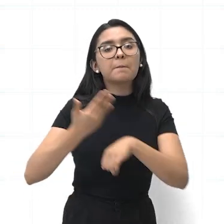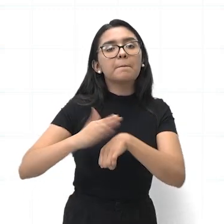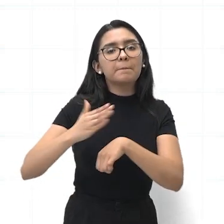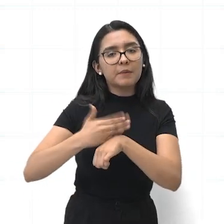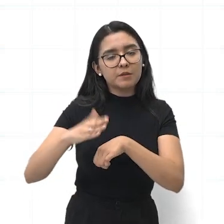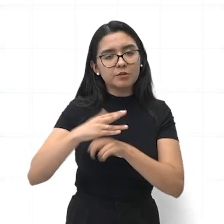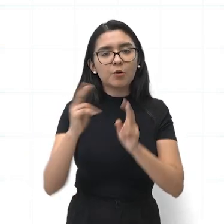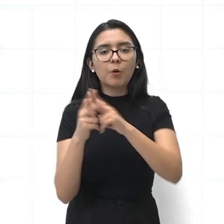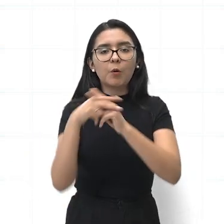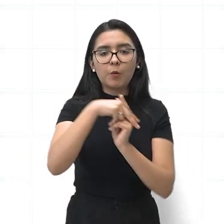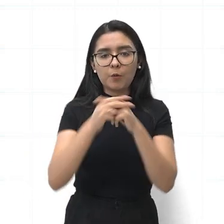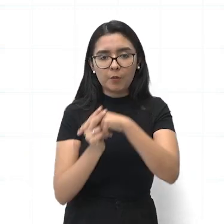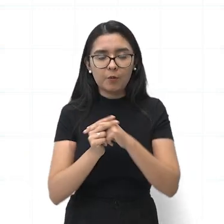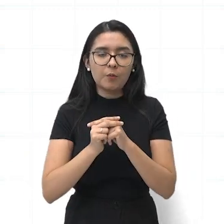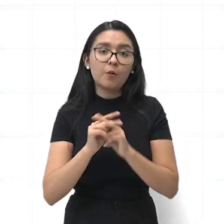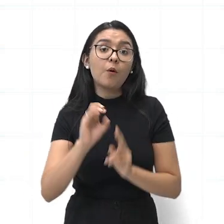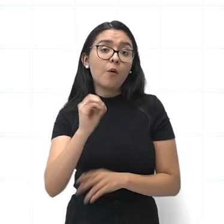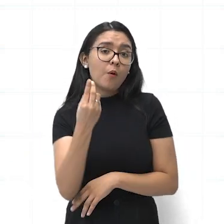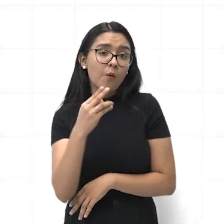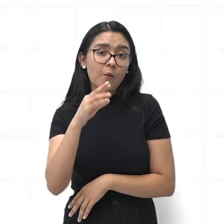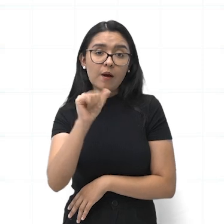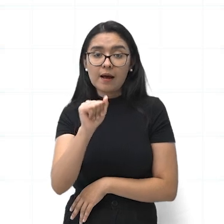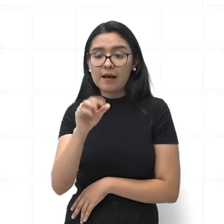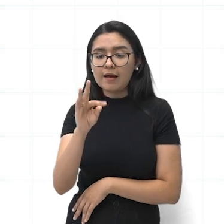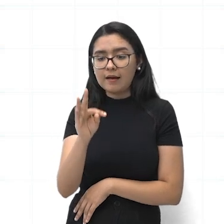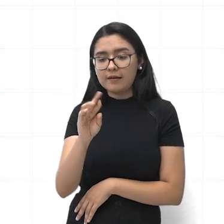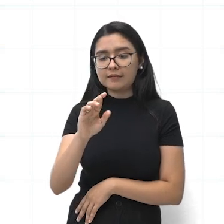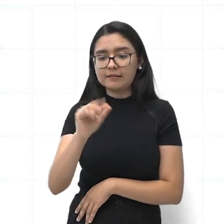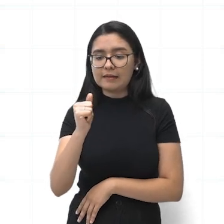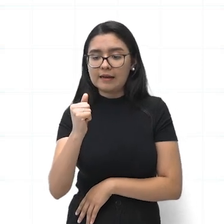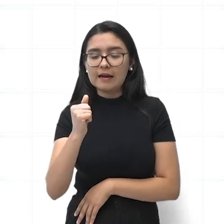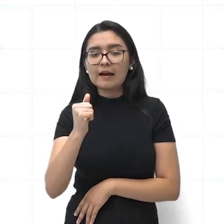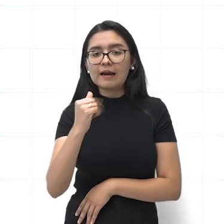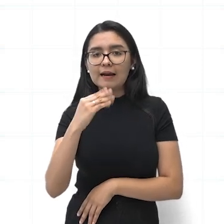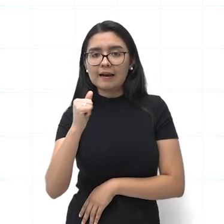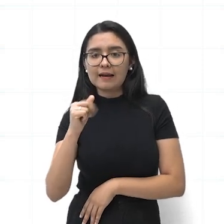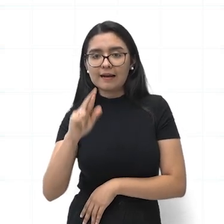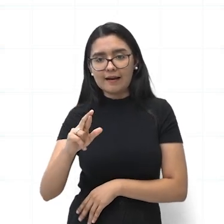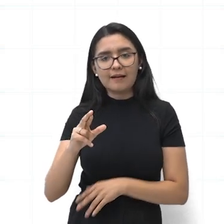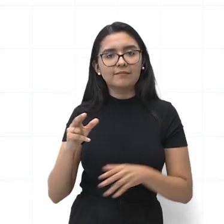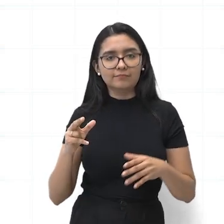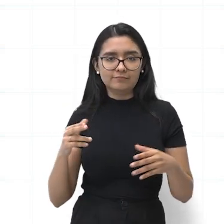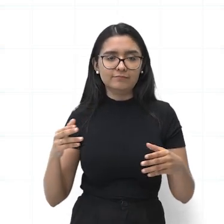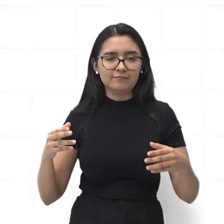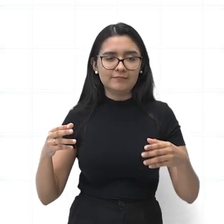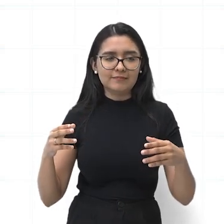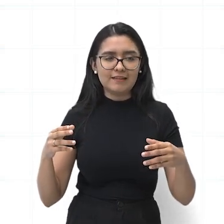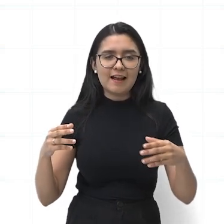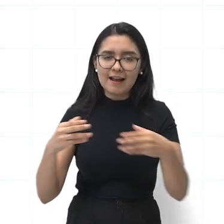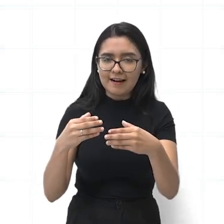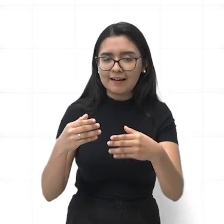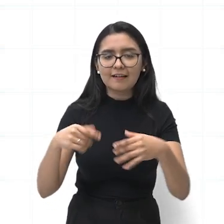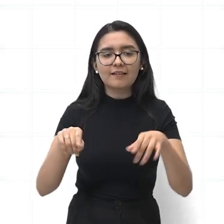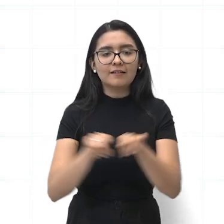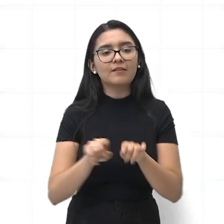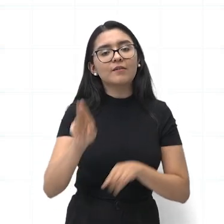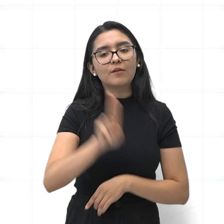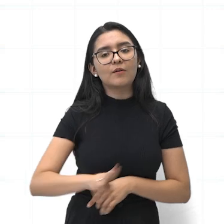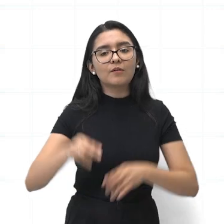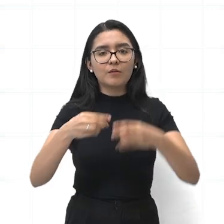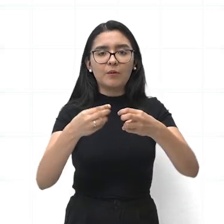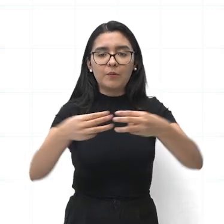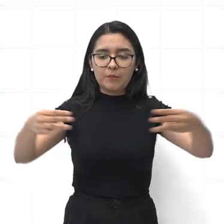atarracá ou o atracar, ou tarracá, certo? Eles praticam nos currais ou